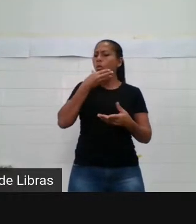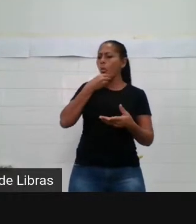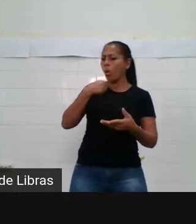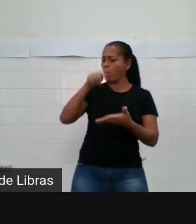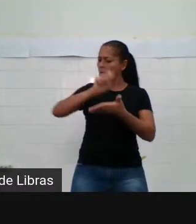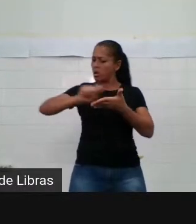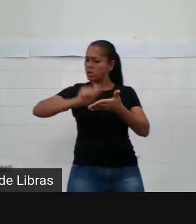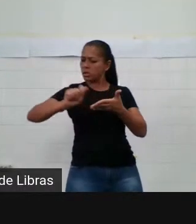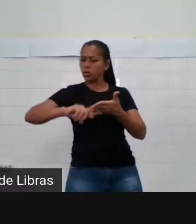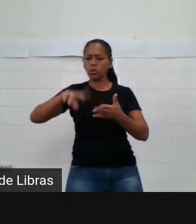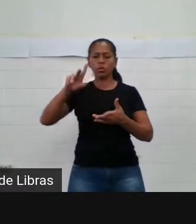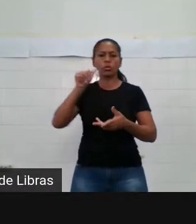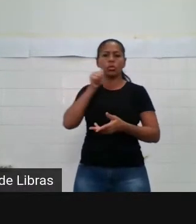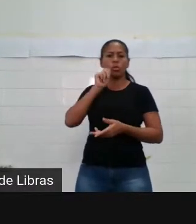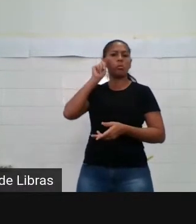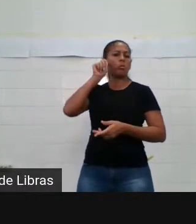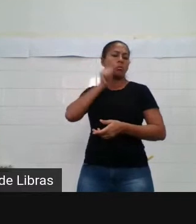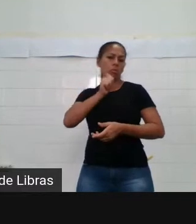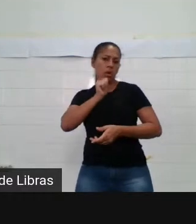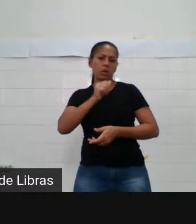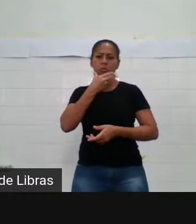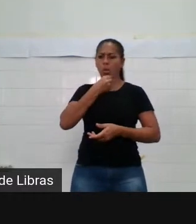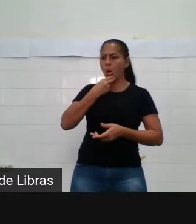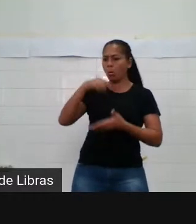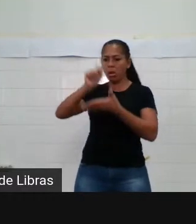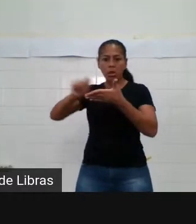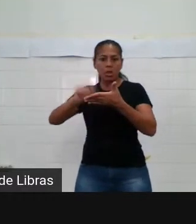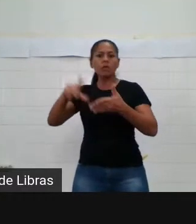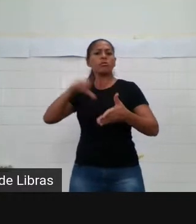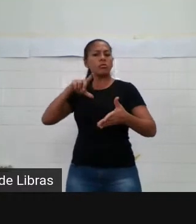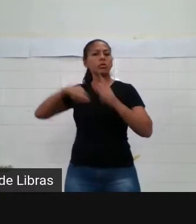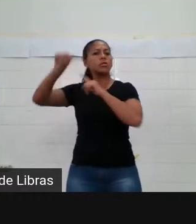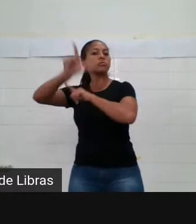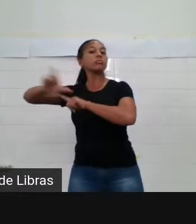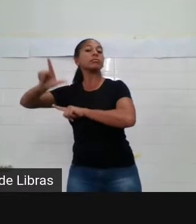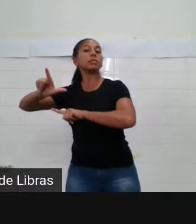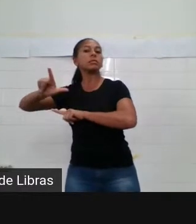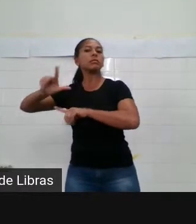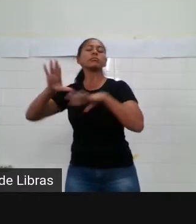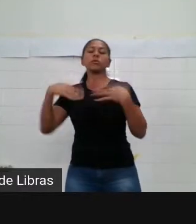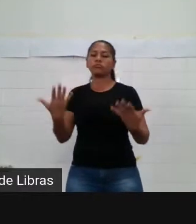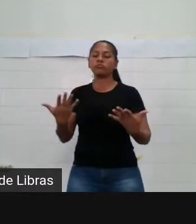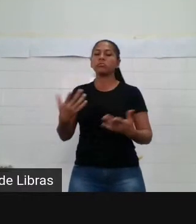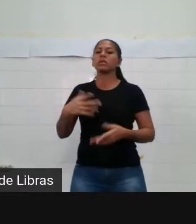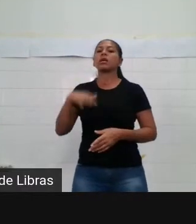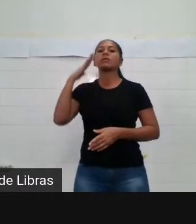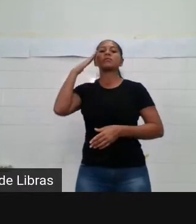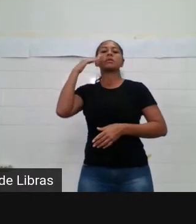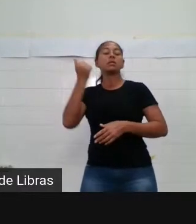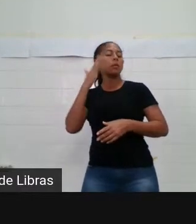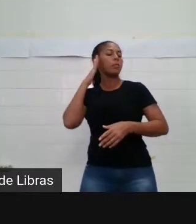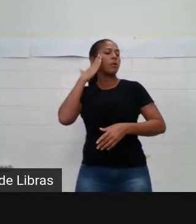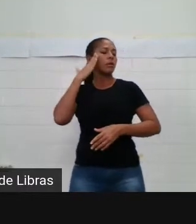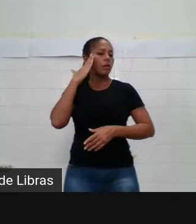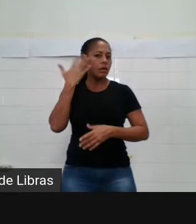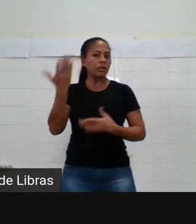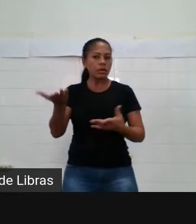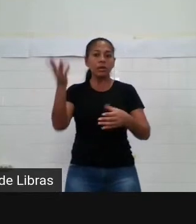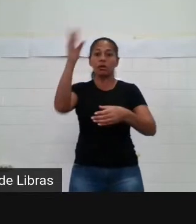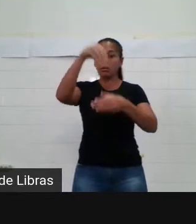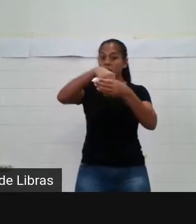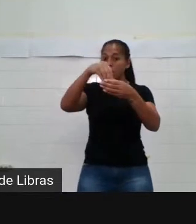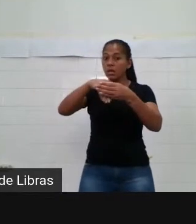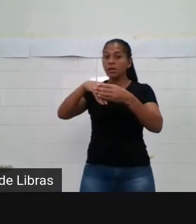ele tem nessa historiografia literária. Bom, a gente chega à conclusão que a historiografia literária, que as historiografias literárias brasileiras têm